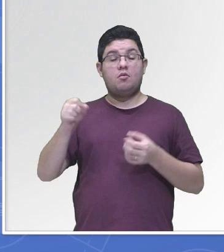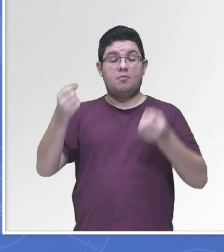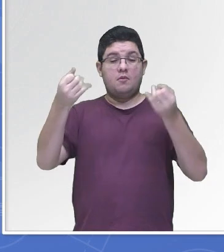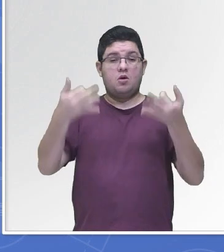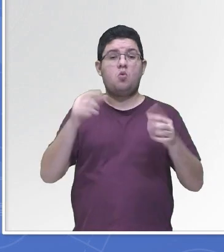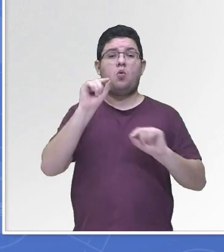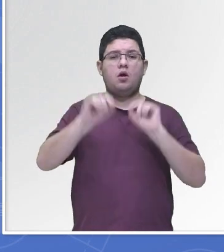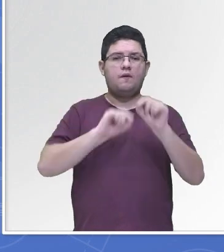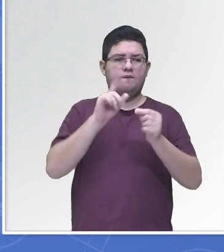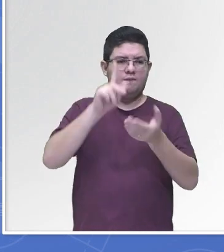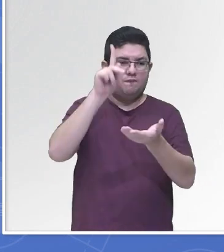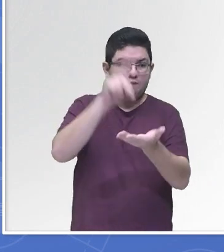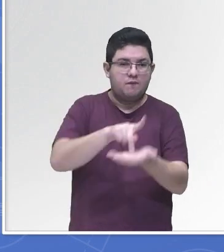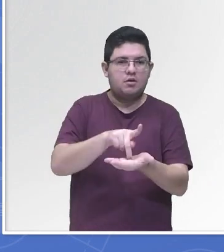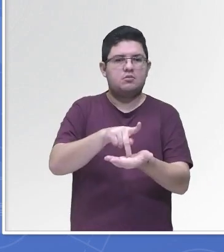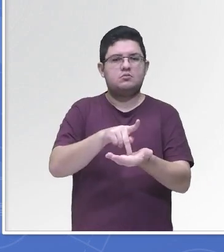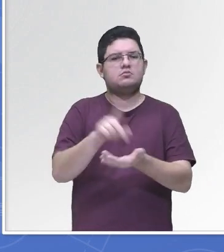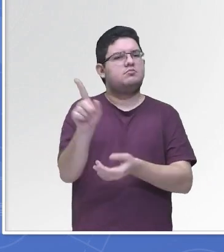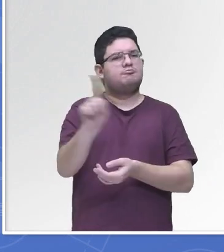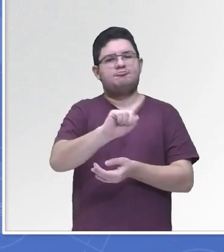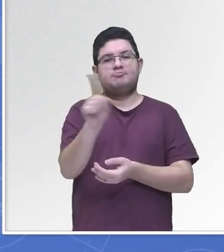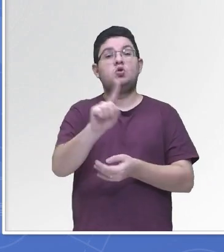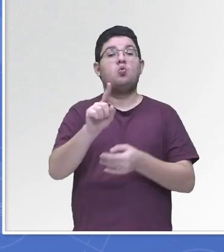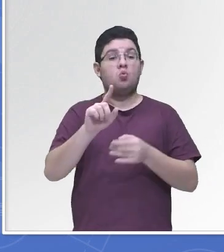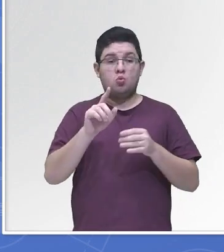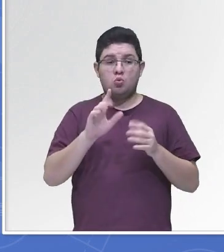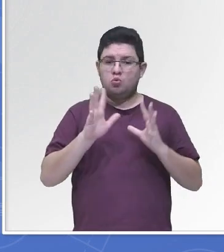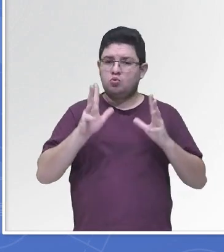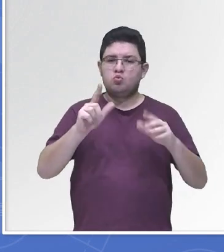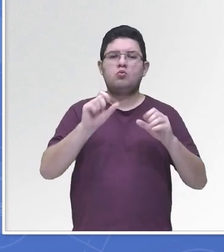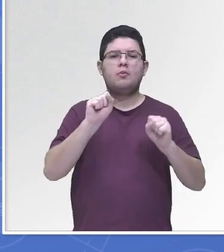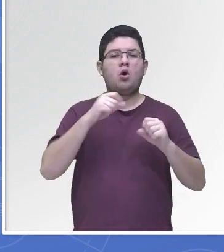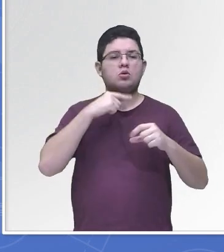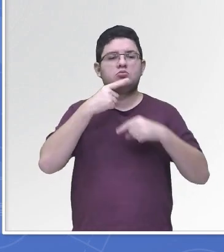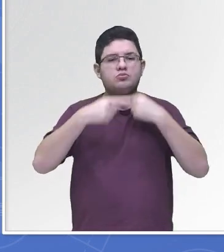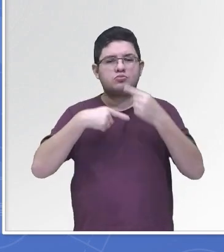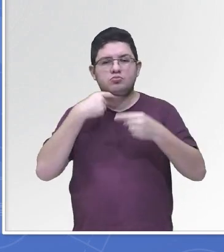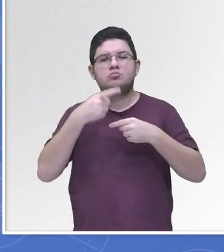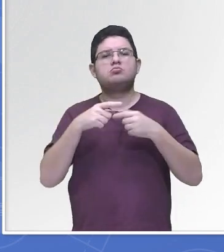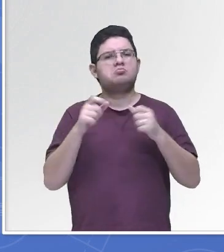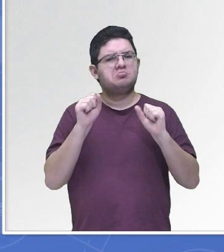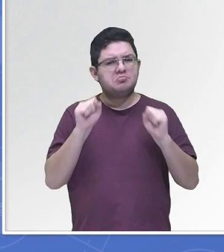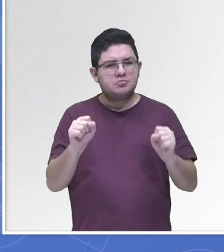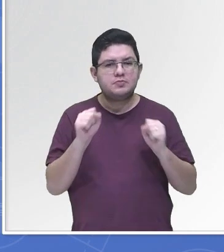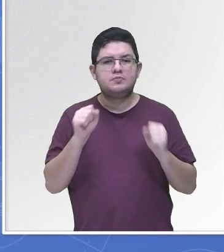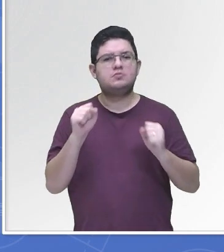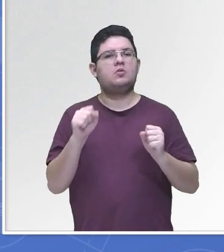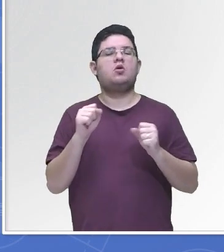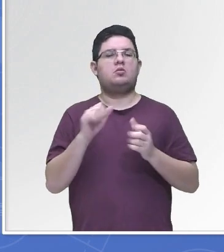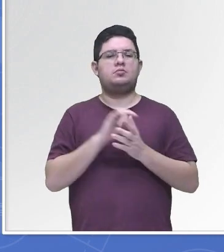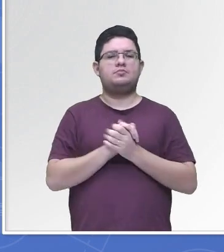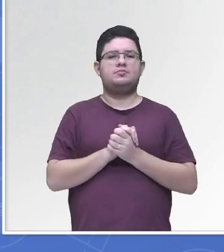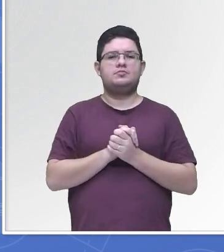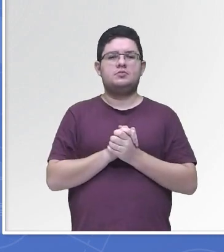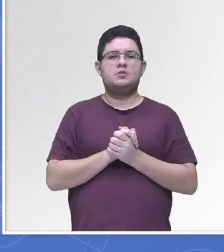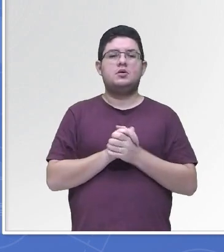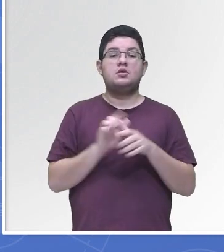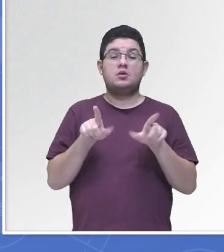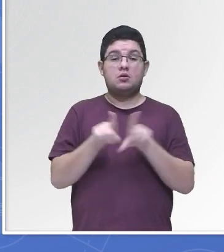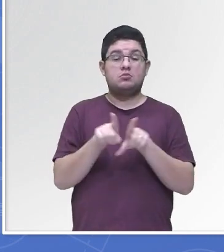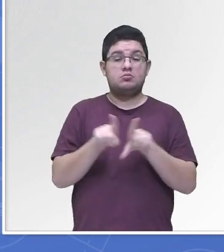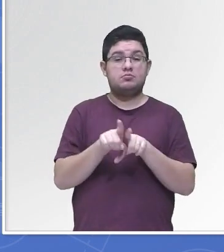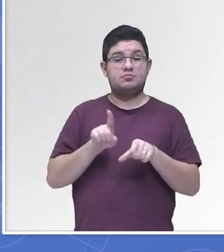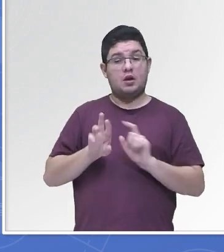ser questionado, O racionalismo, ele nos traz a ideia de que é possível, através da nossa razão, da nossa capacidade